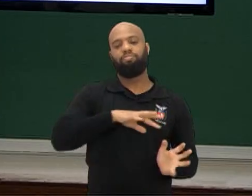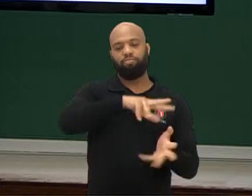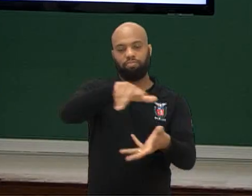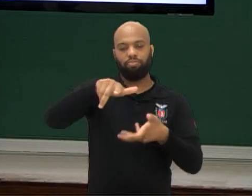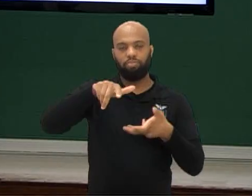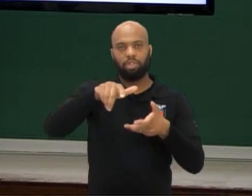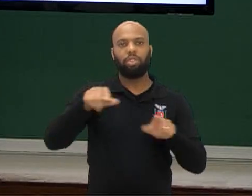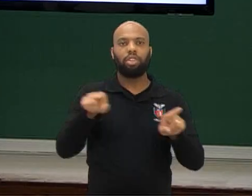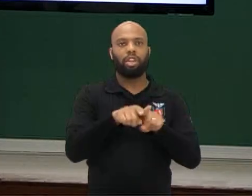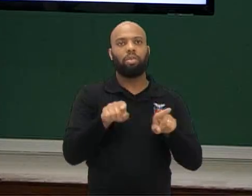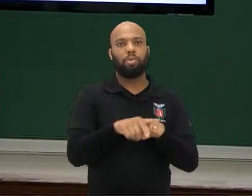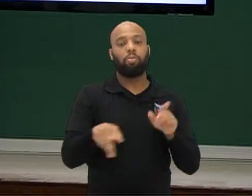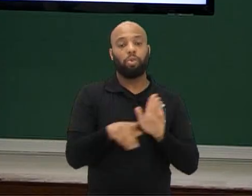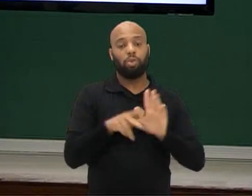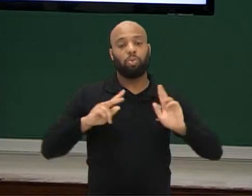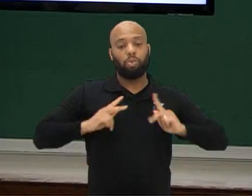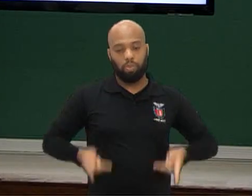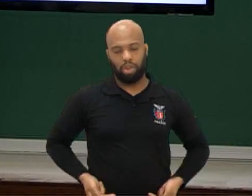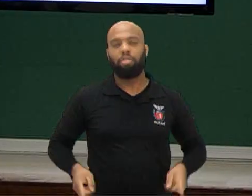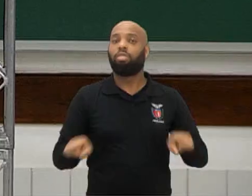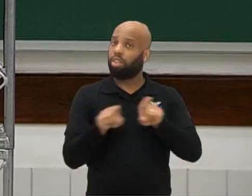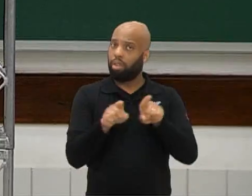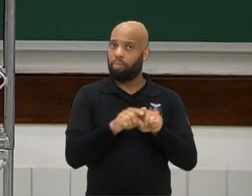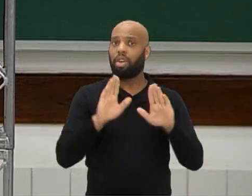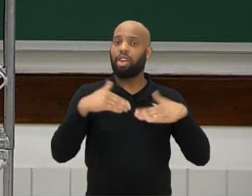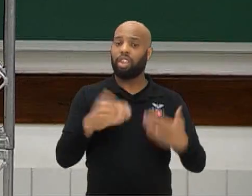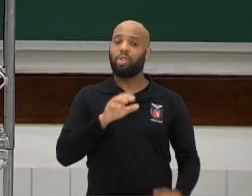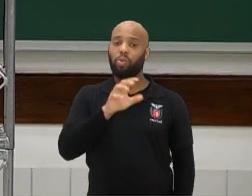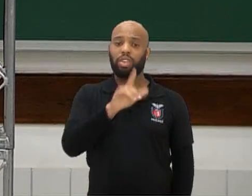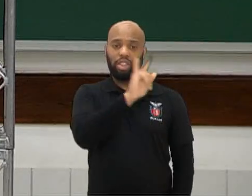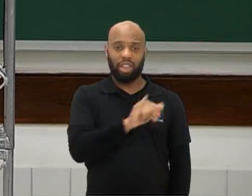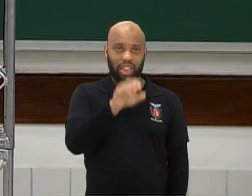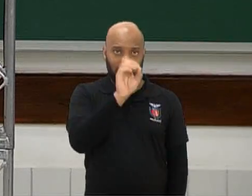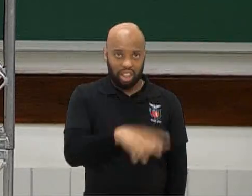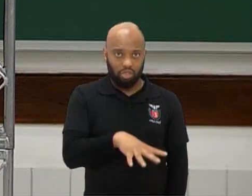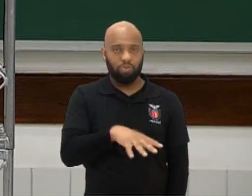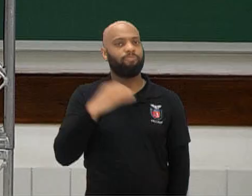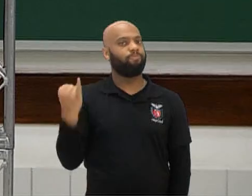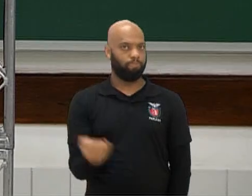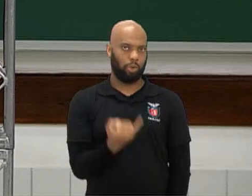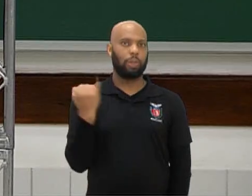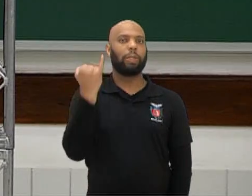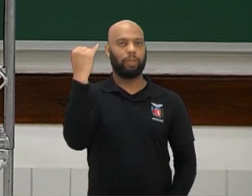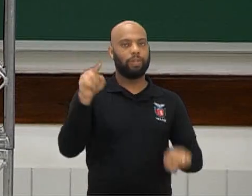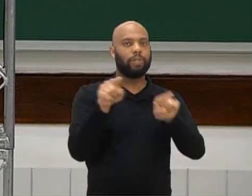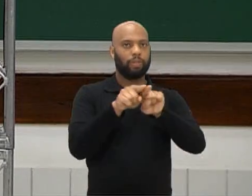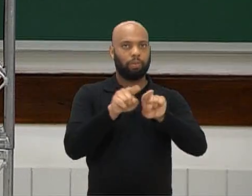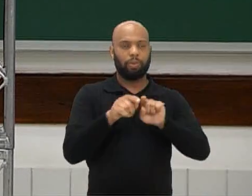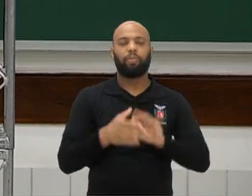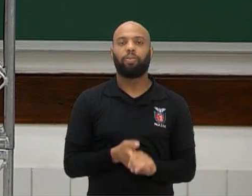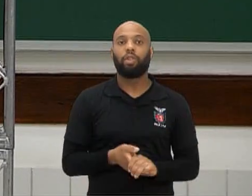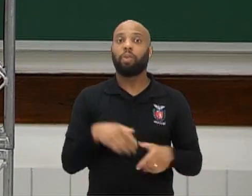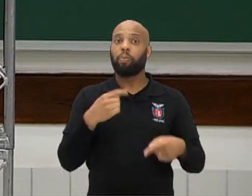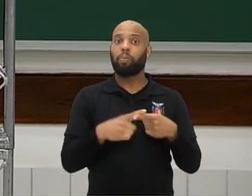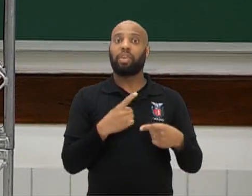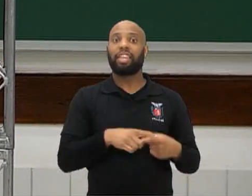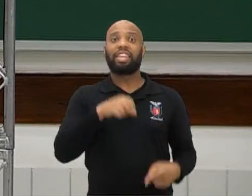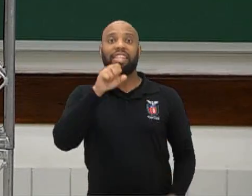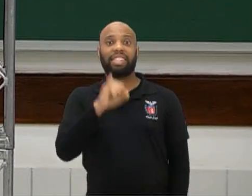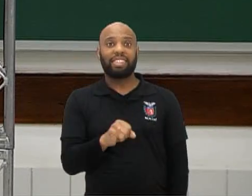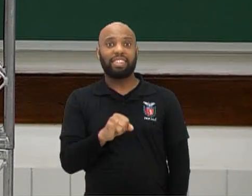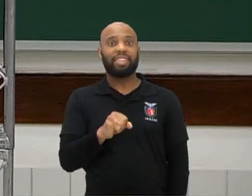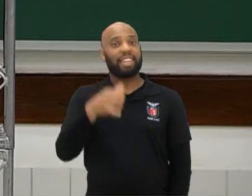o planeta e para o ser humano. Então a questão do lixo, pessoal, é muito importante. Quanto menos a